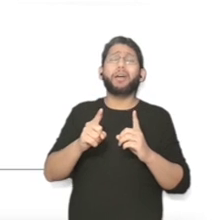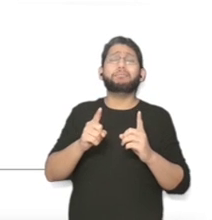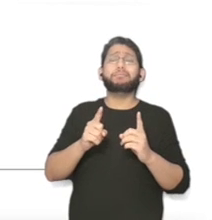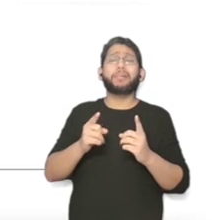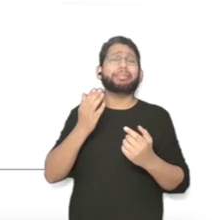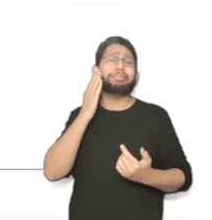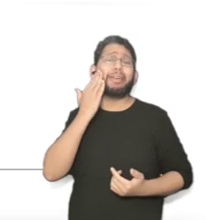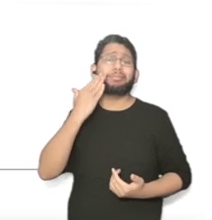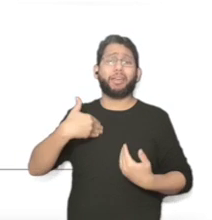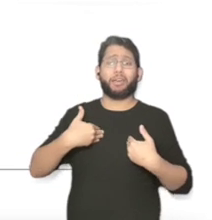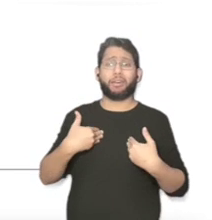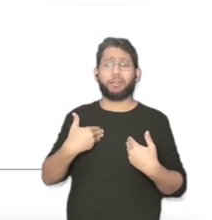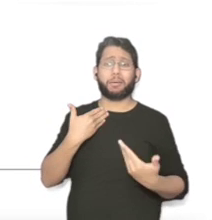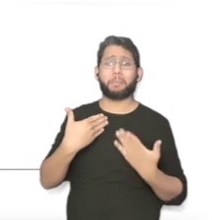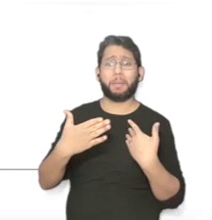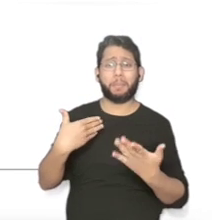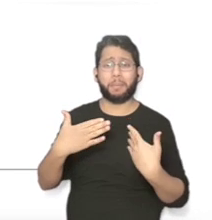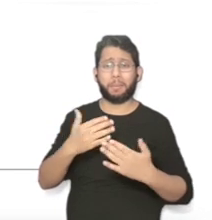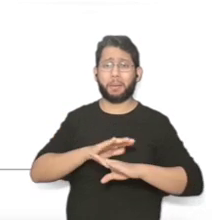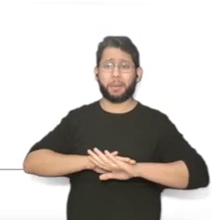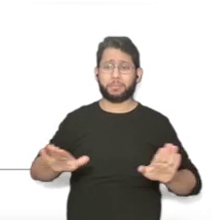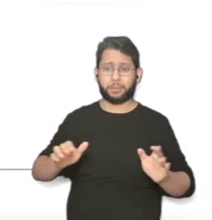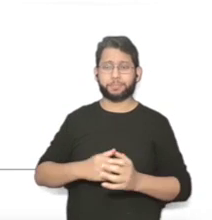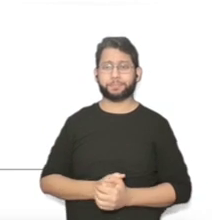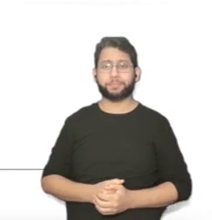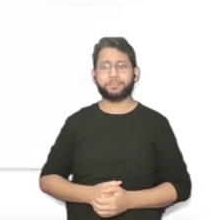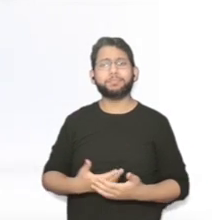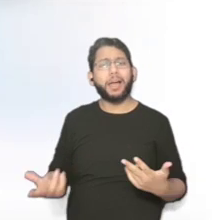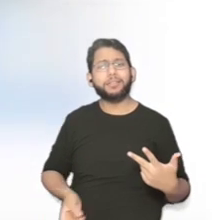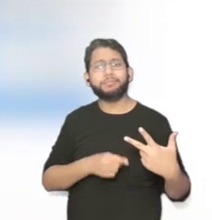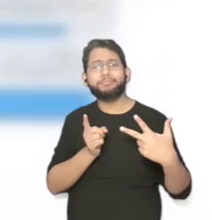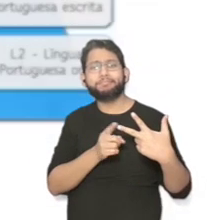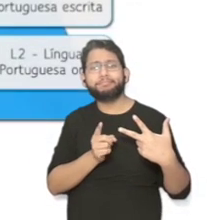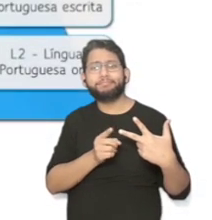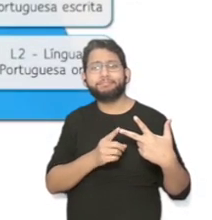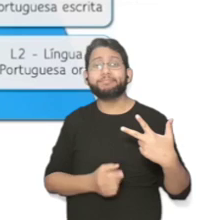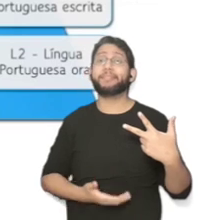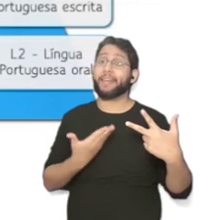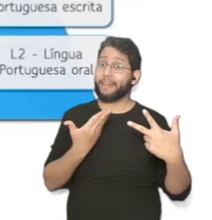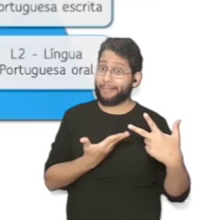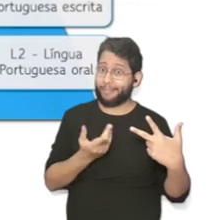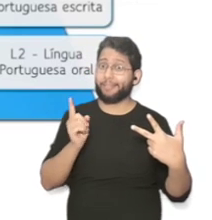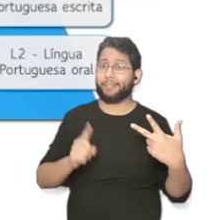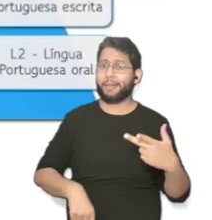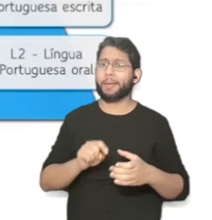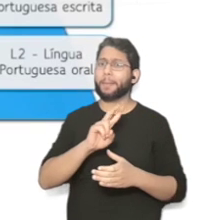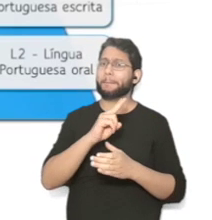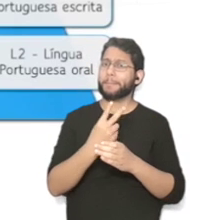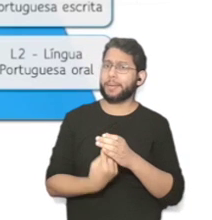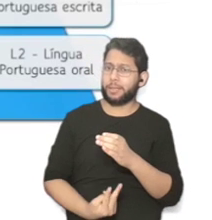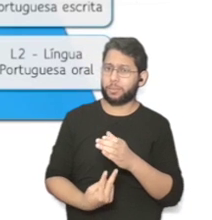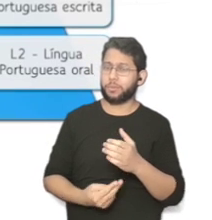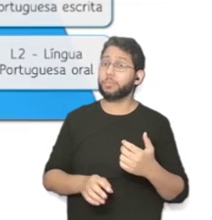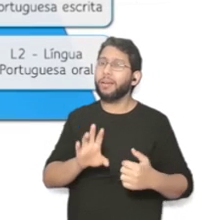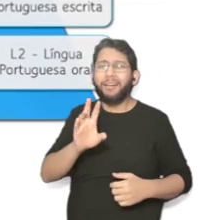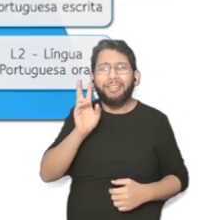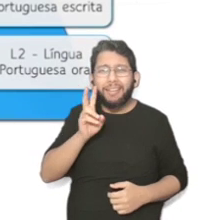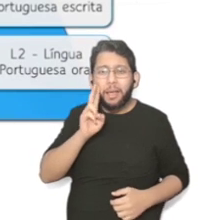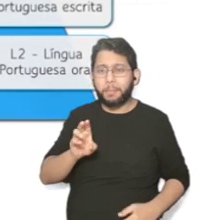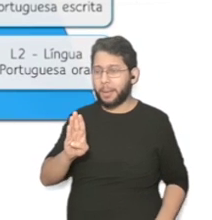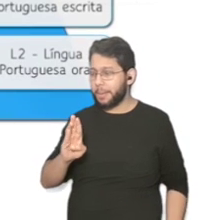preocupados com a comunicação, a educação dos surdos, enfim. E o bilinguismo, então, o que seria? Por que ele se difere